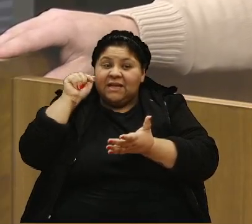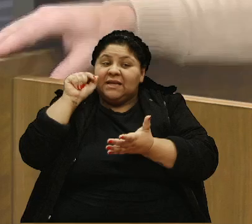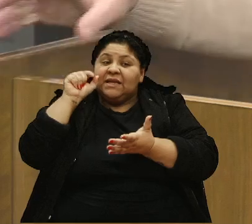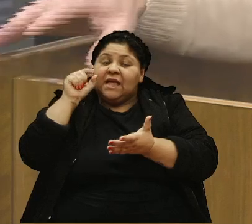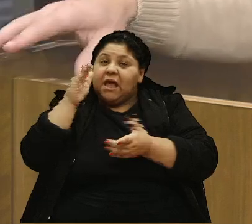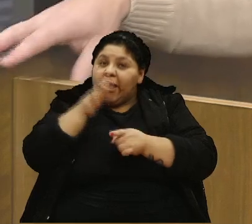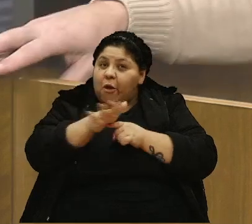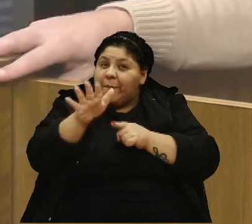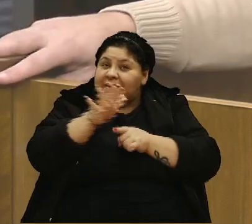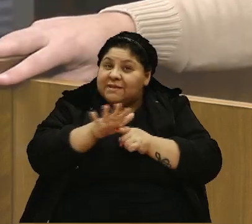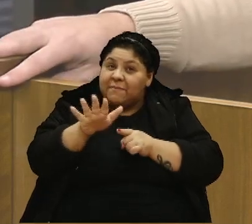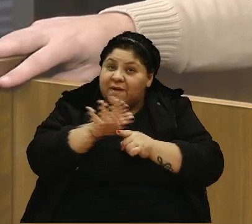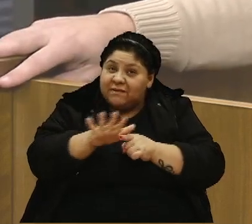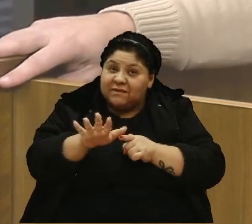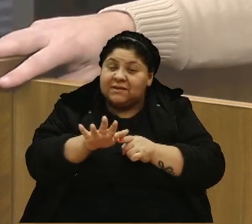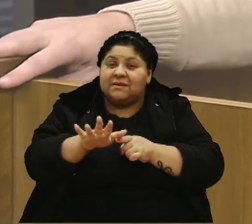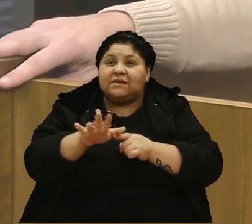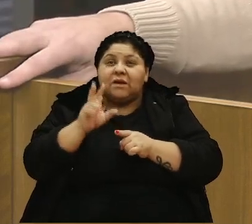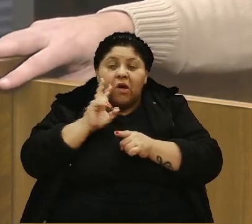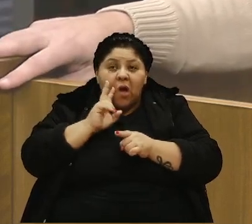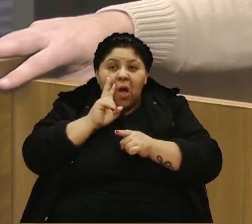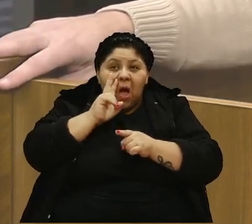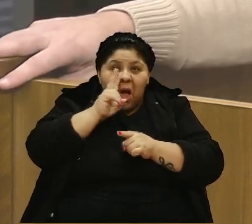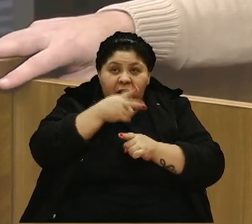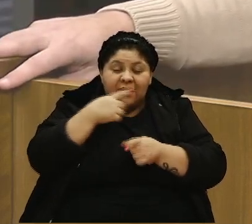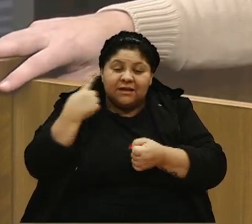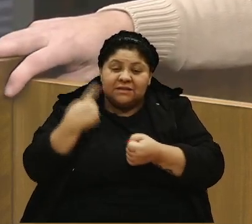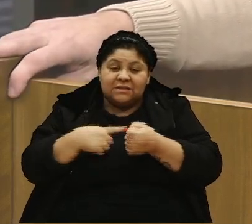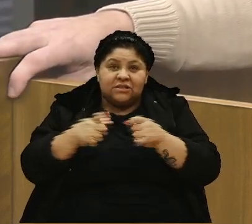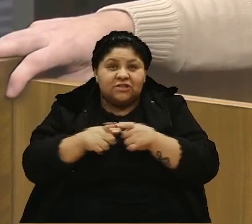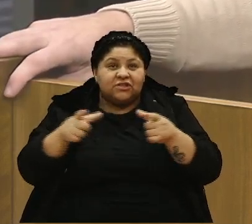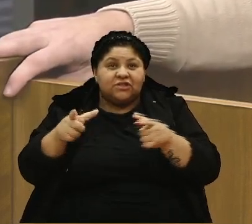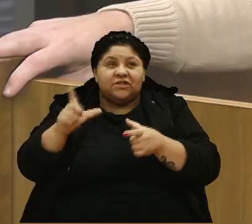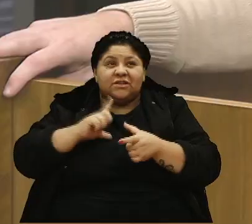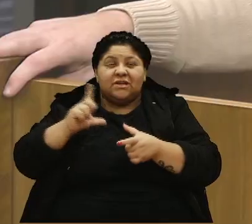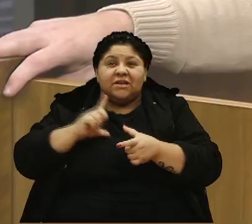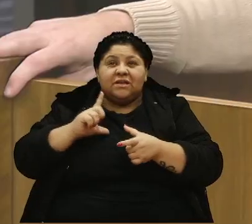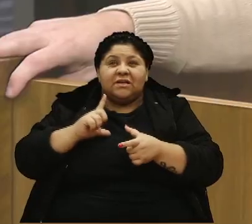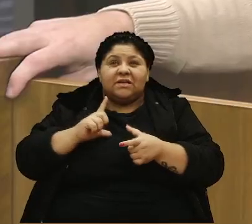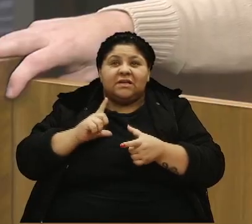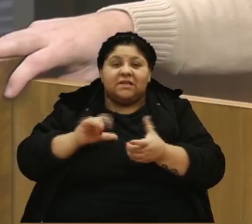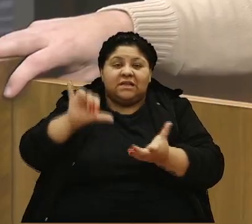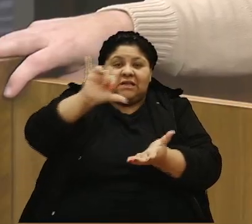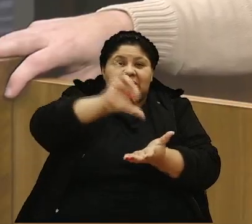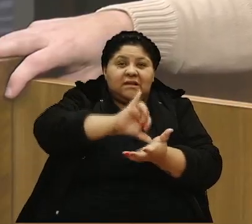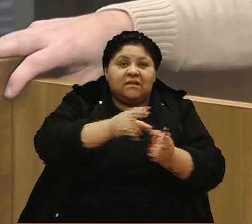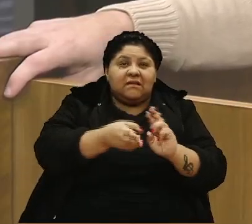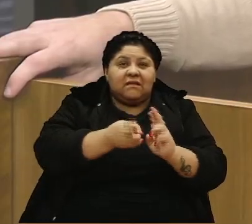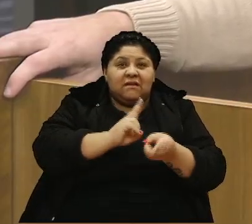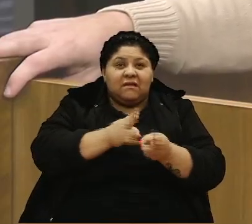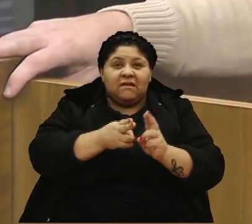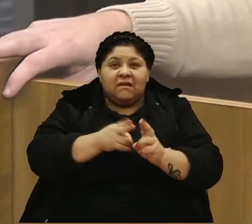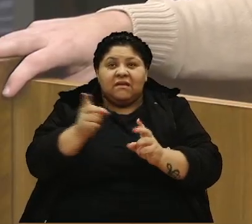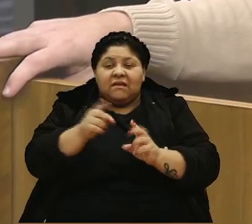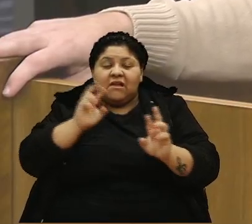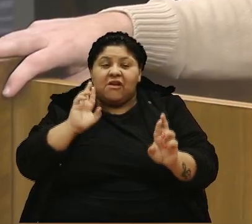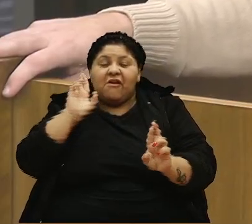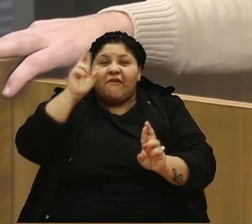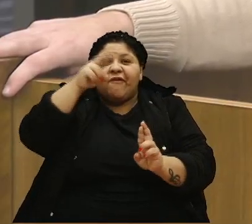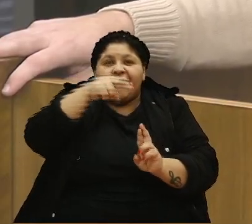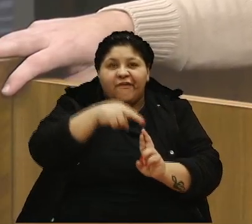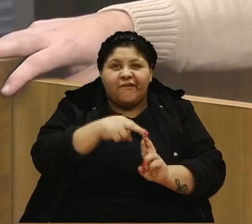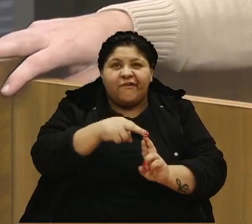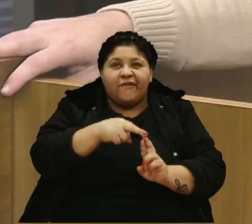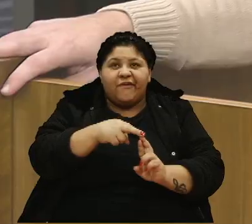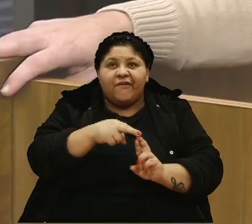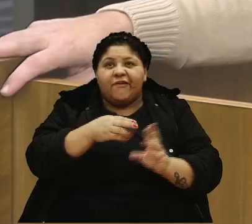demanda muito forte e que cidades grandes, onde a gente tem centros urbanos e que servem de referência aí para